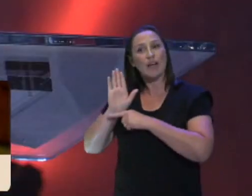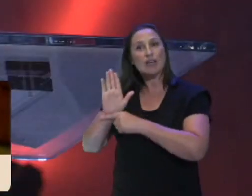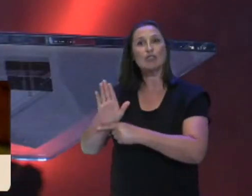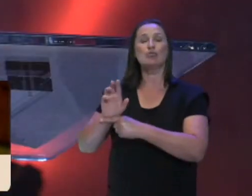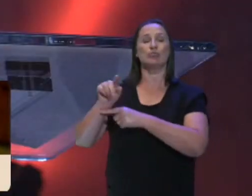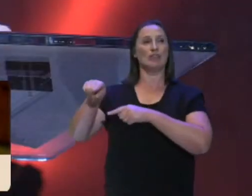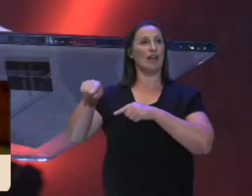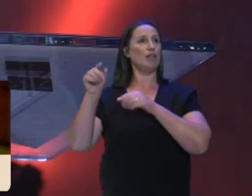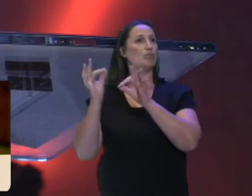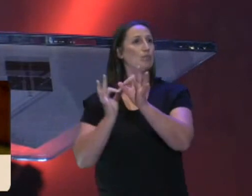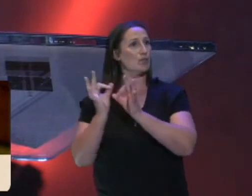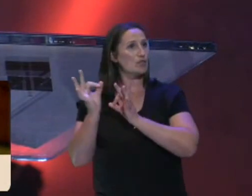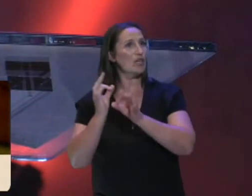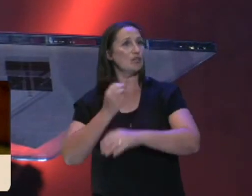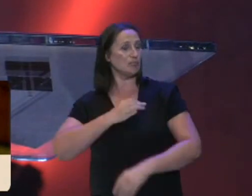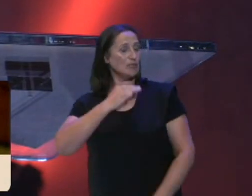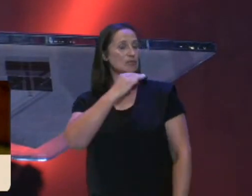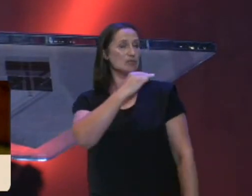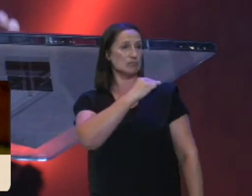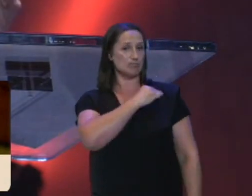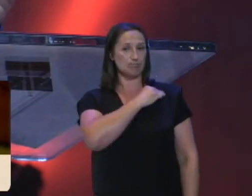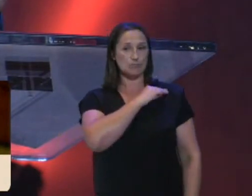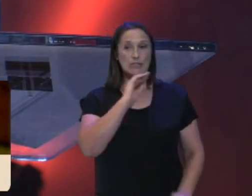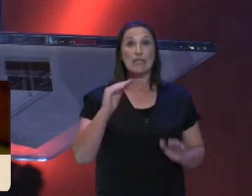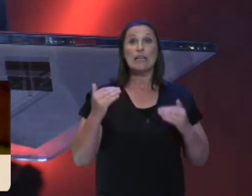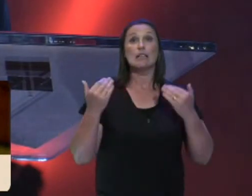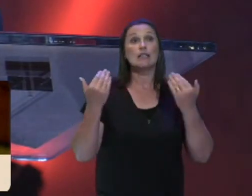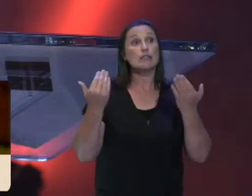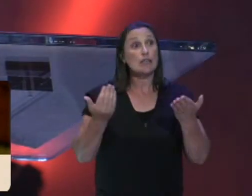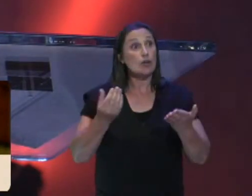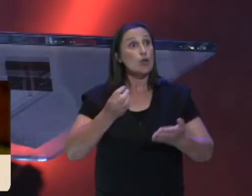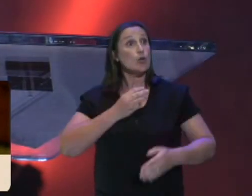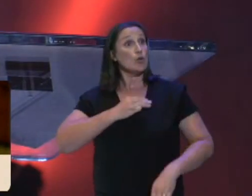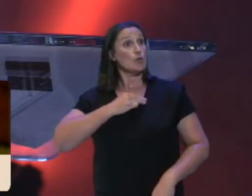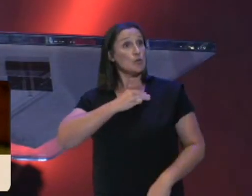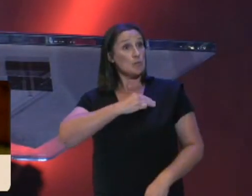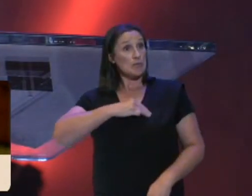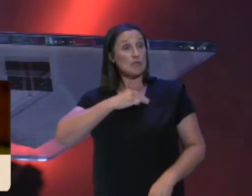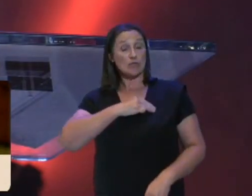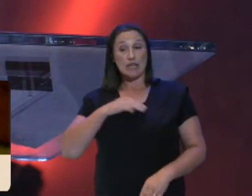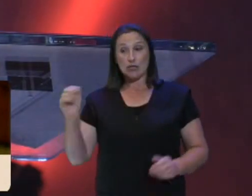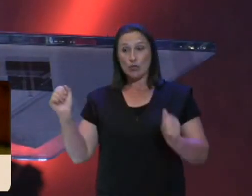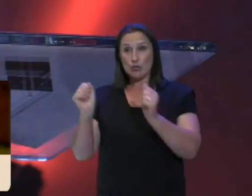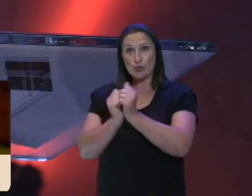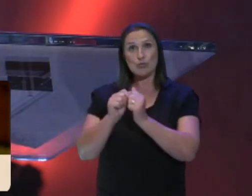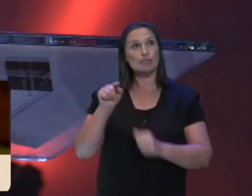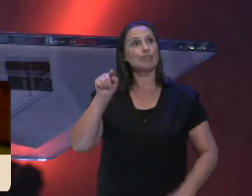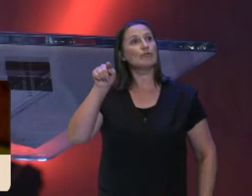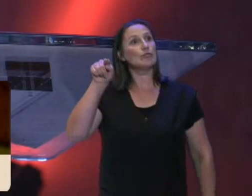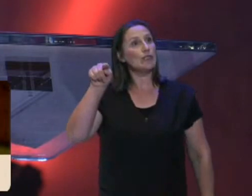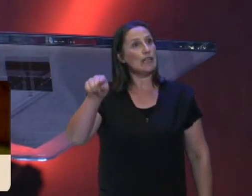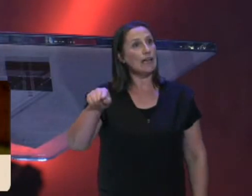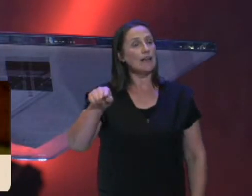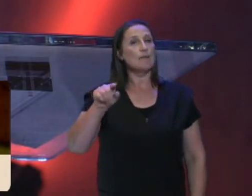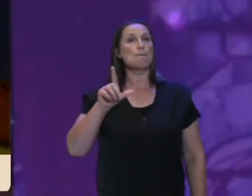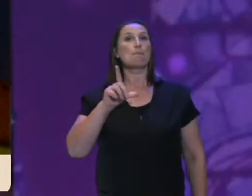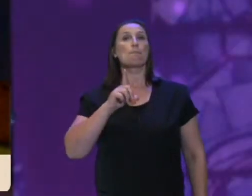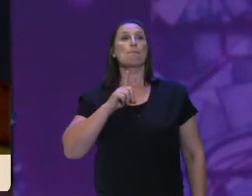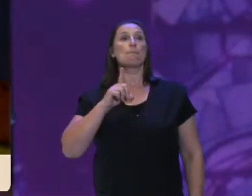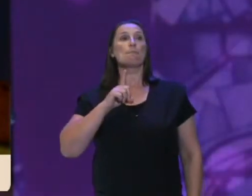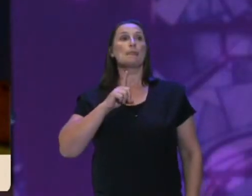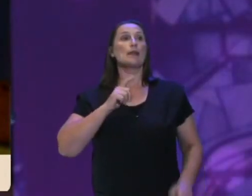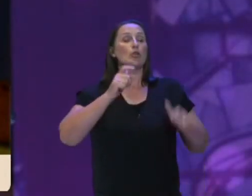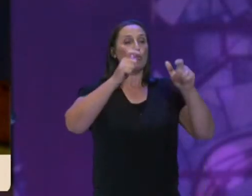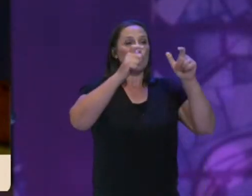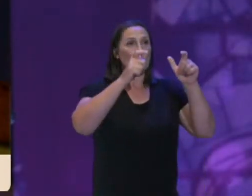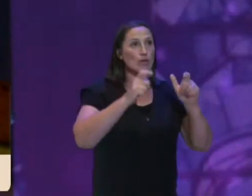aquele projeto missionário. Então esses missionários vão estar lá. Tem um quilombo também, onde